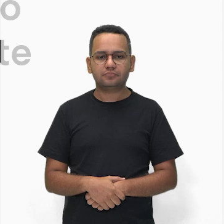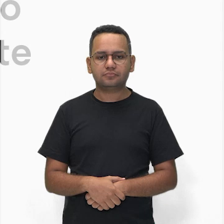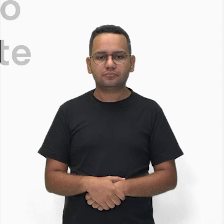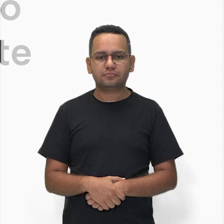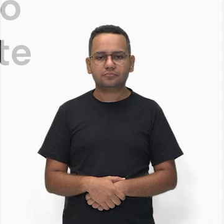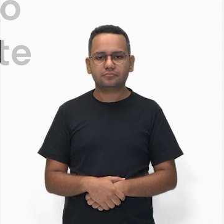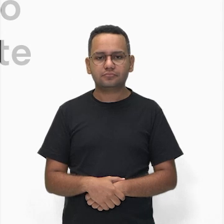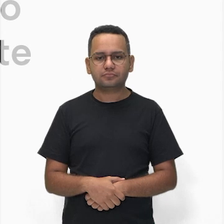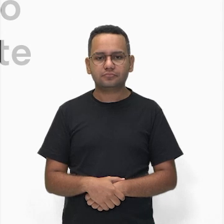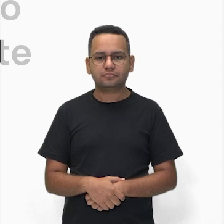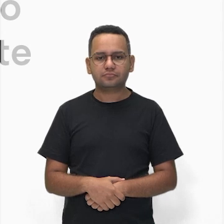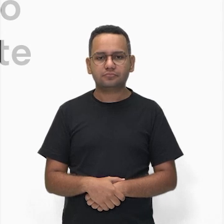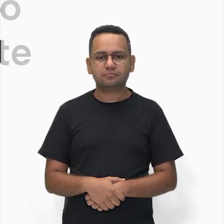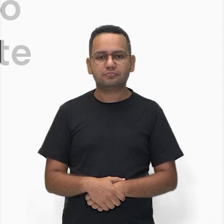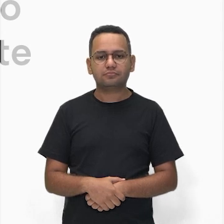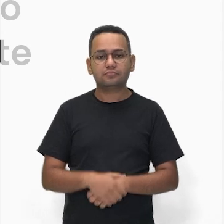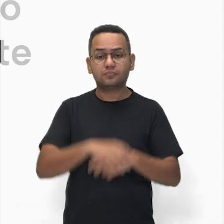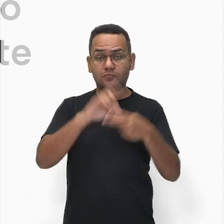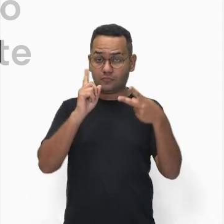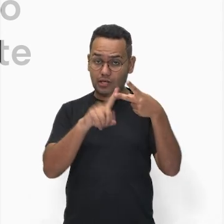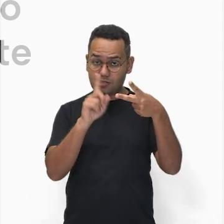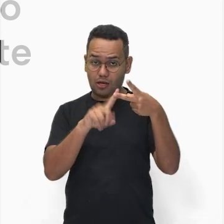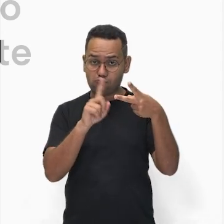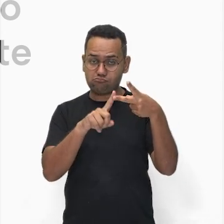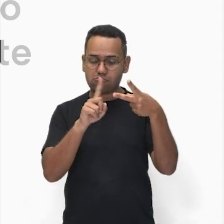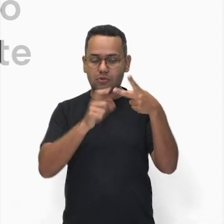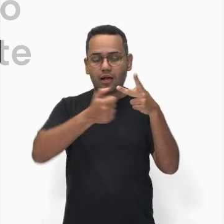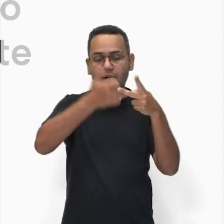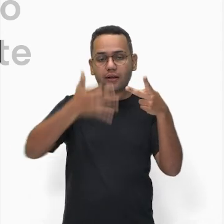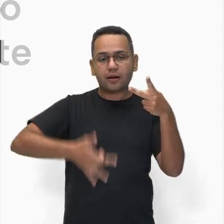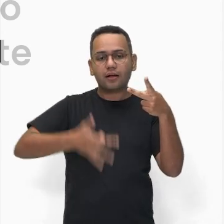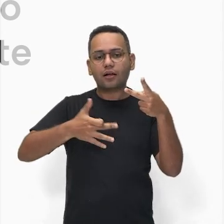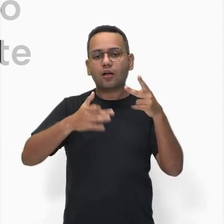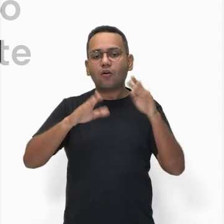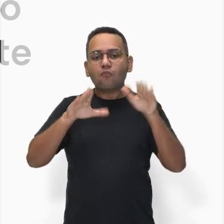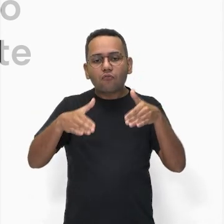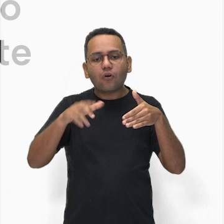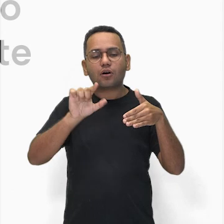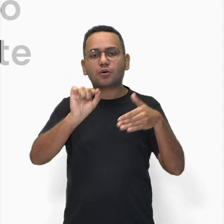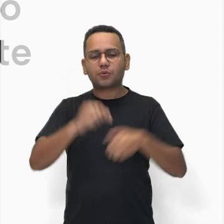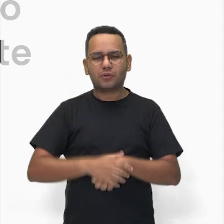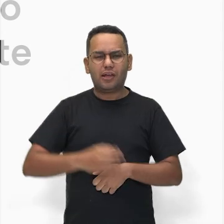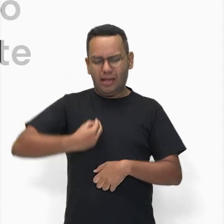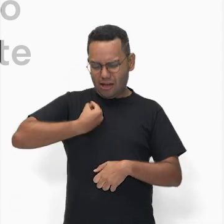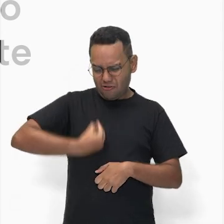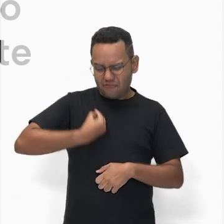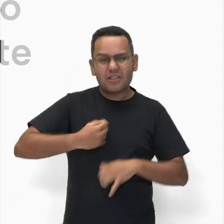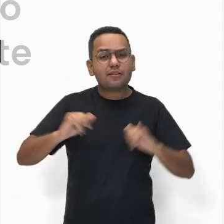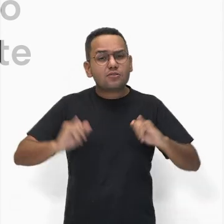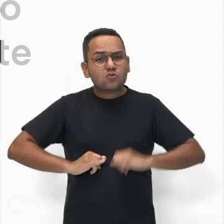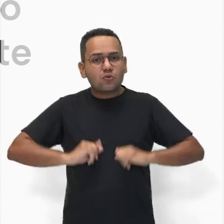E, com tendências feministas, a história do segundo núcleo trata da vida miserável e decadente de Chico Bento e